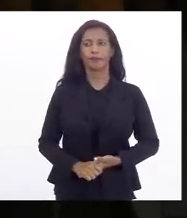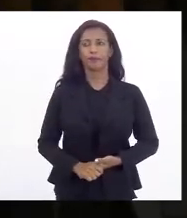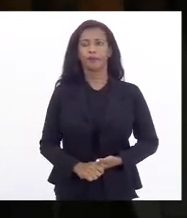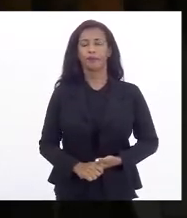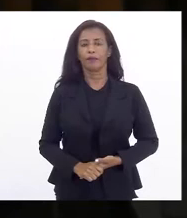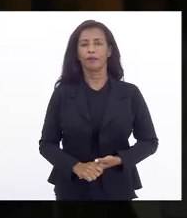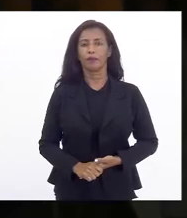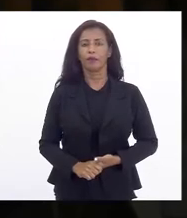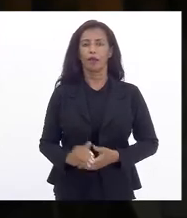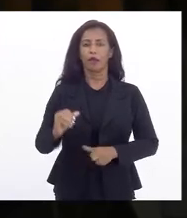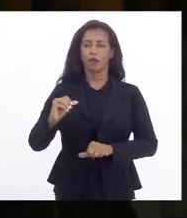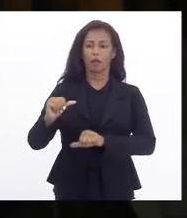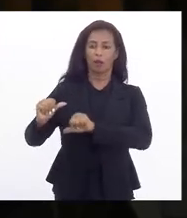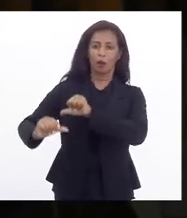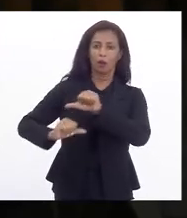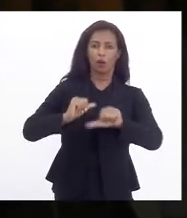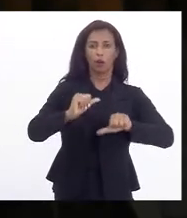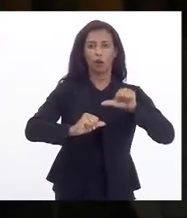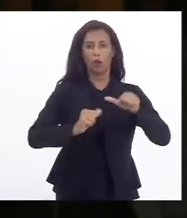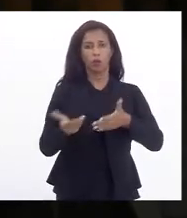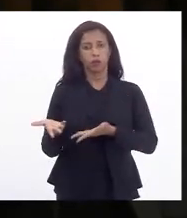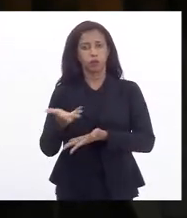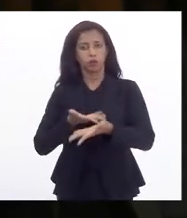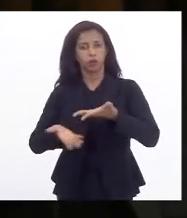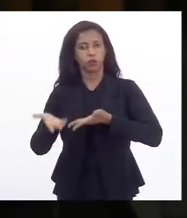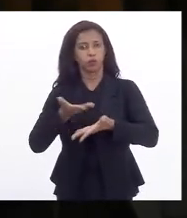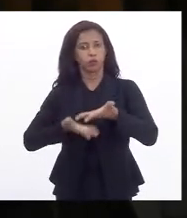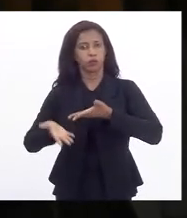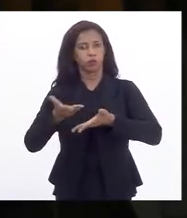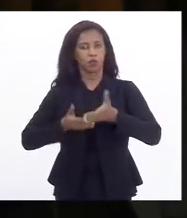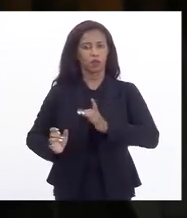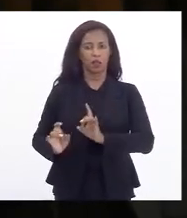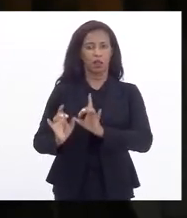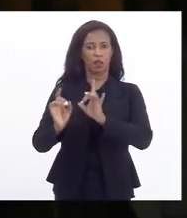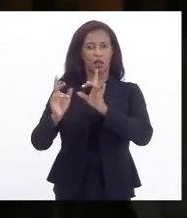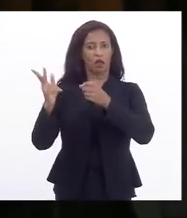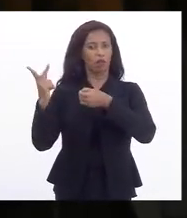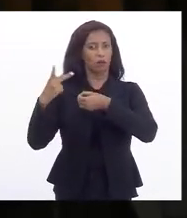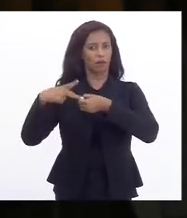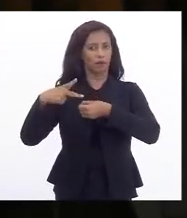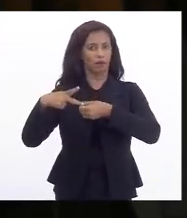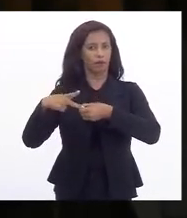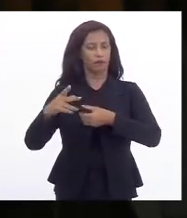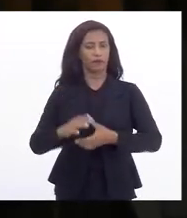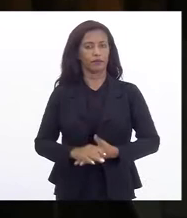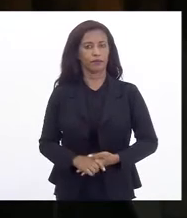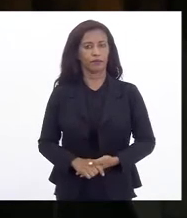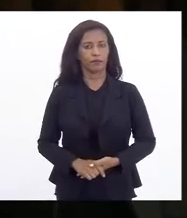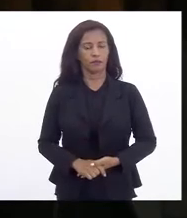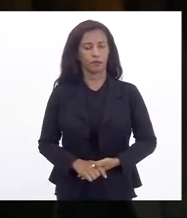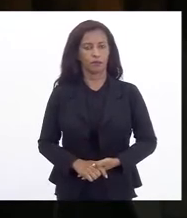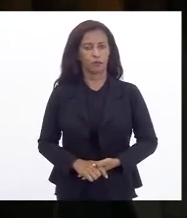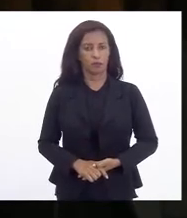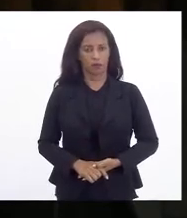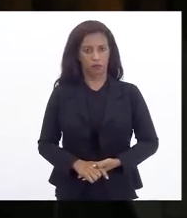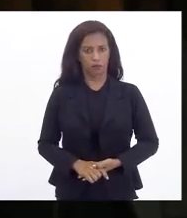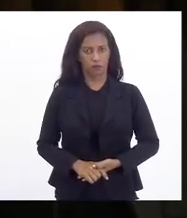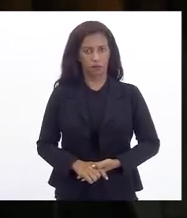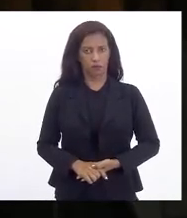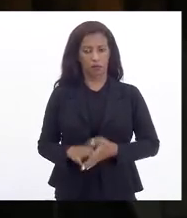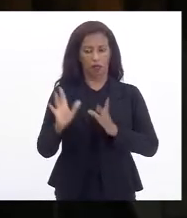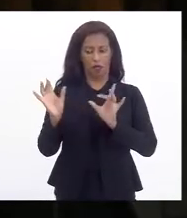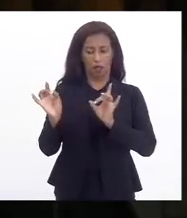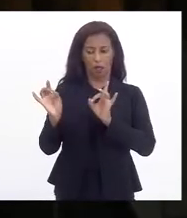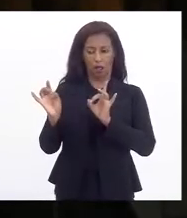uma das transferências de Royce participações especiais e ela